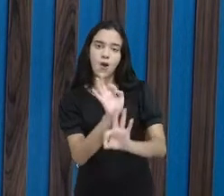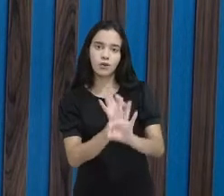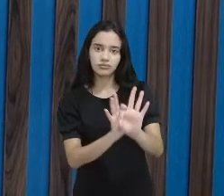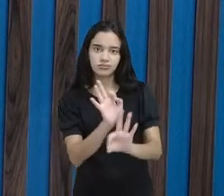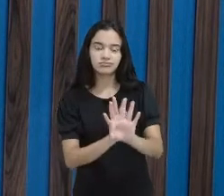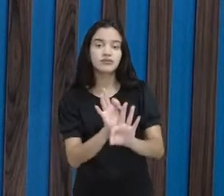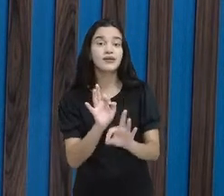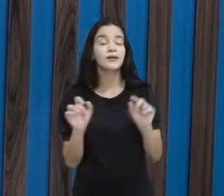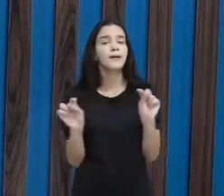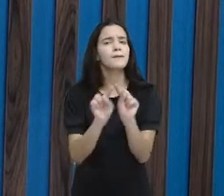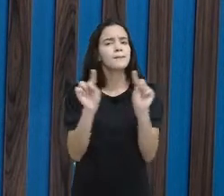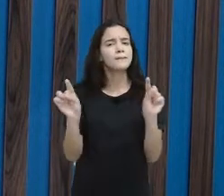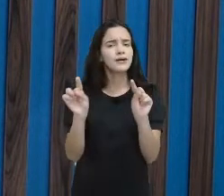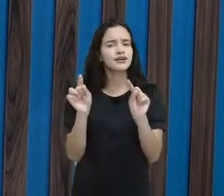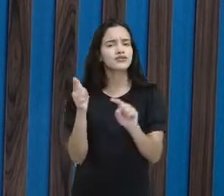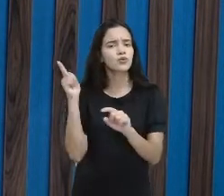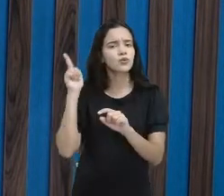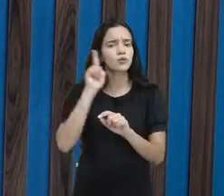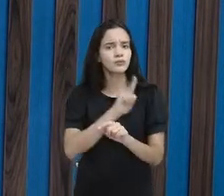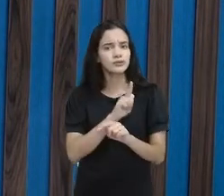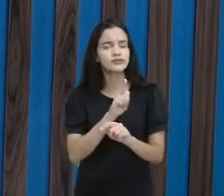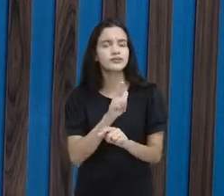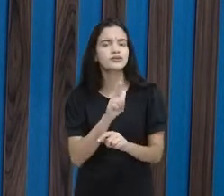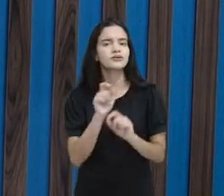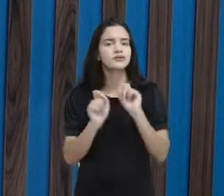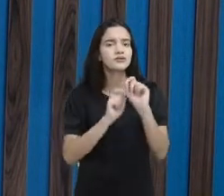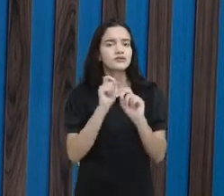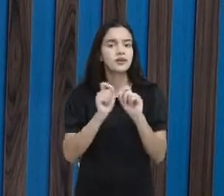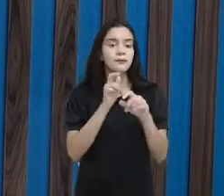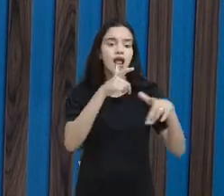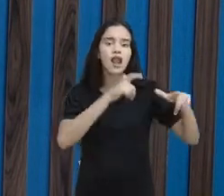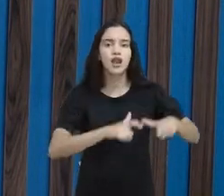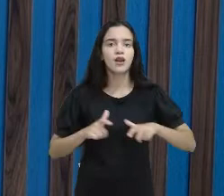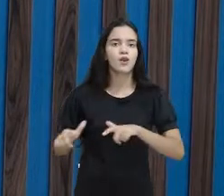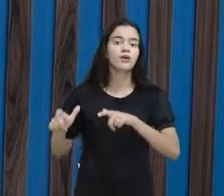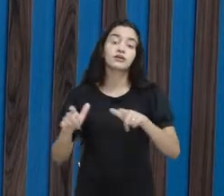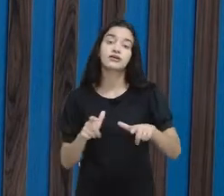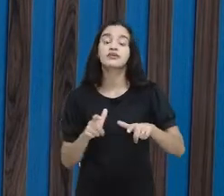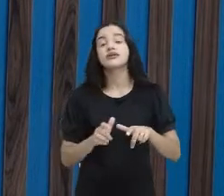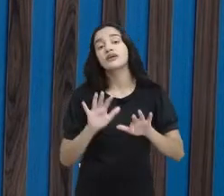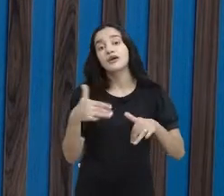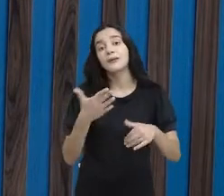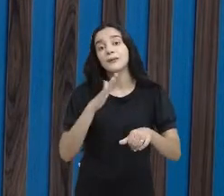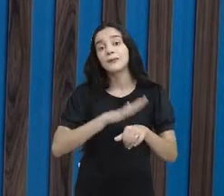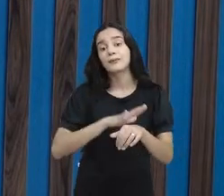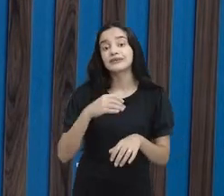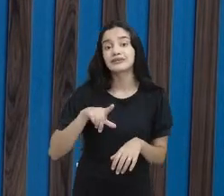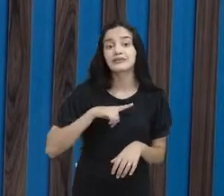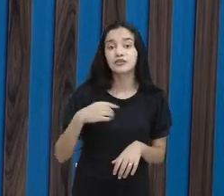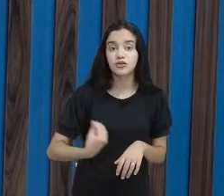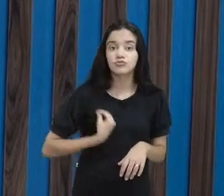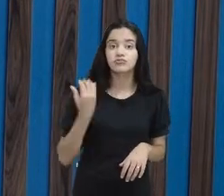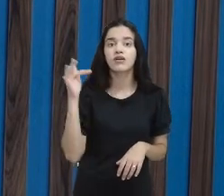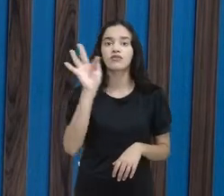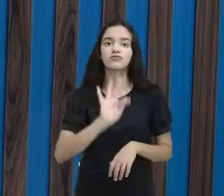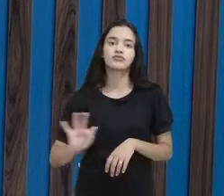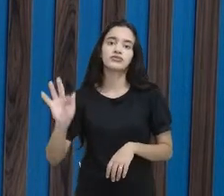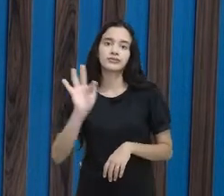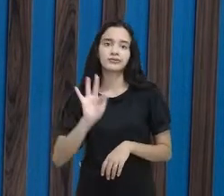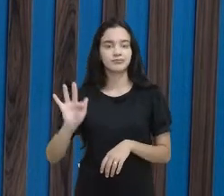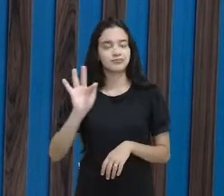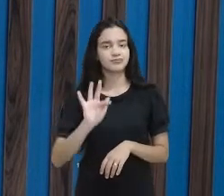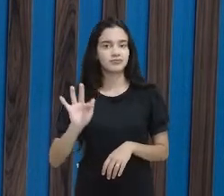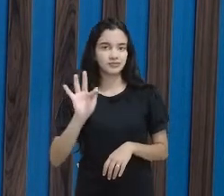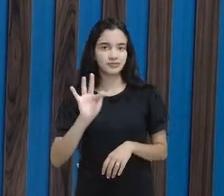né, mas que elas consigam chegar em mais lugares. Então, a partir do momento que existe uma federação aí, né,